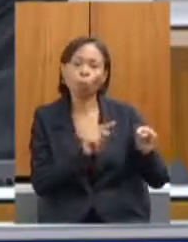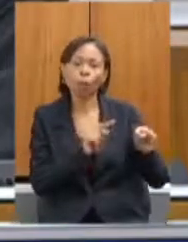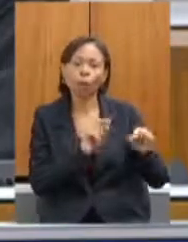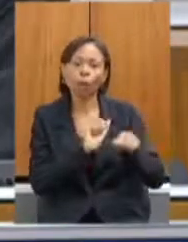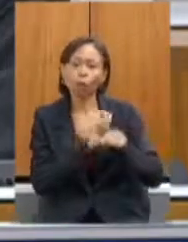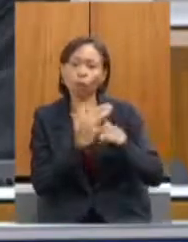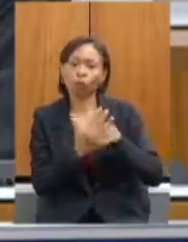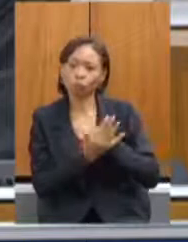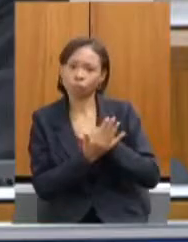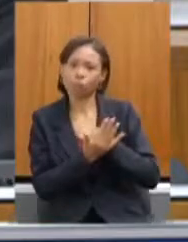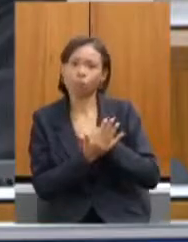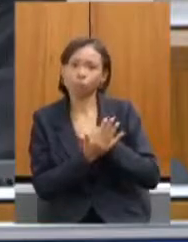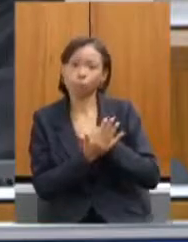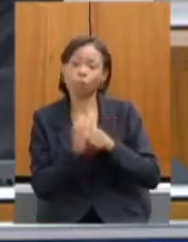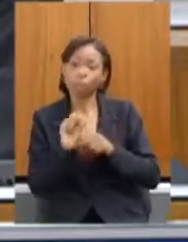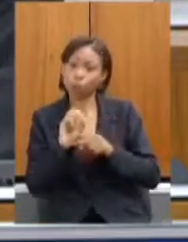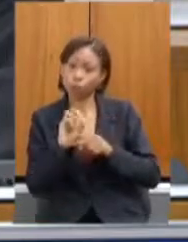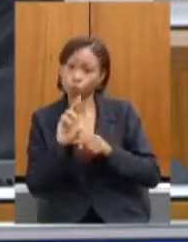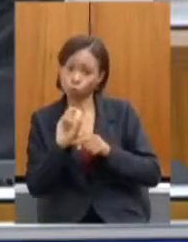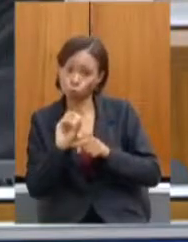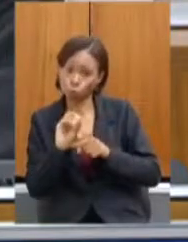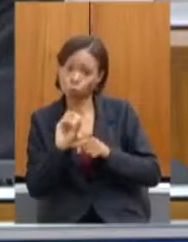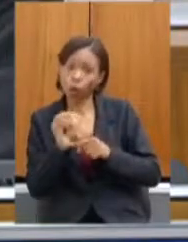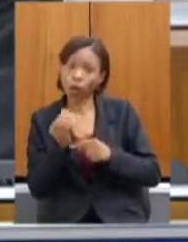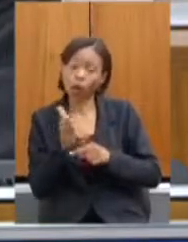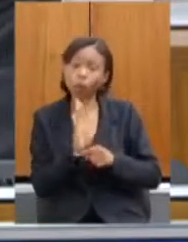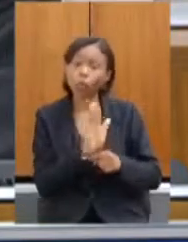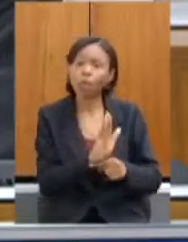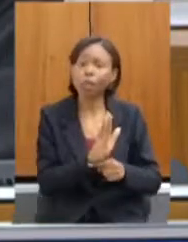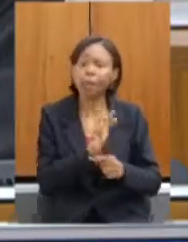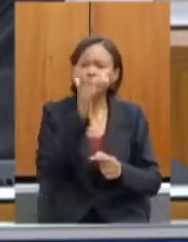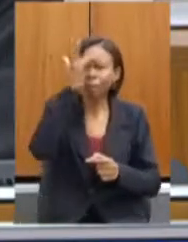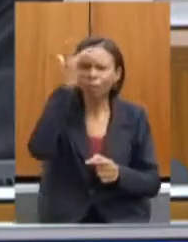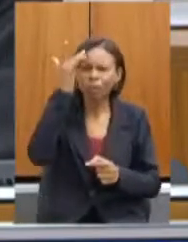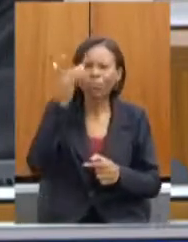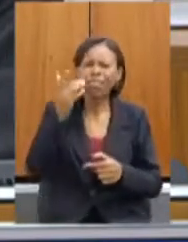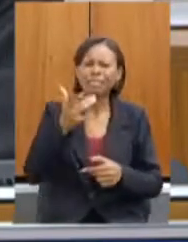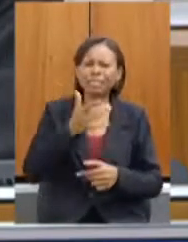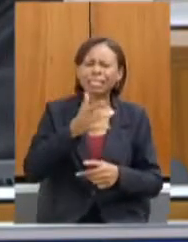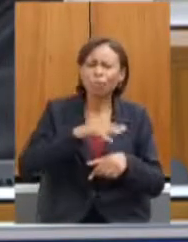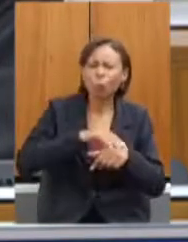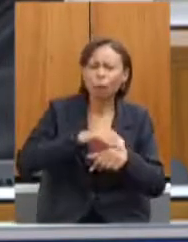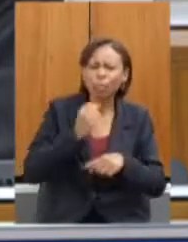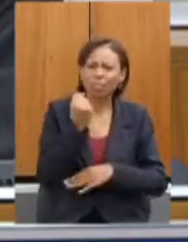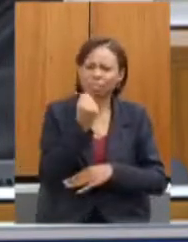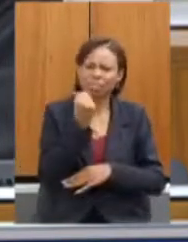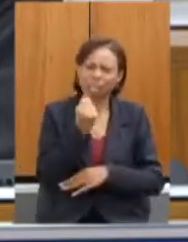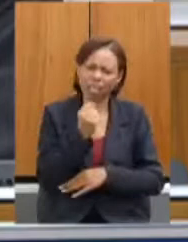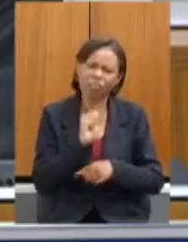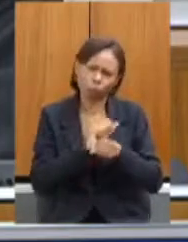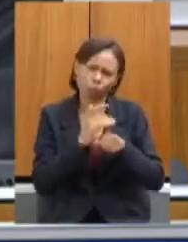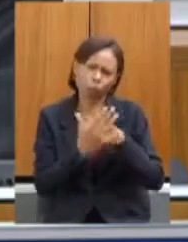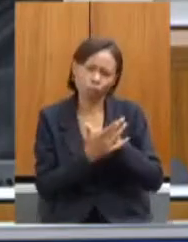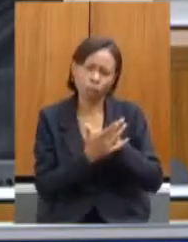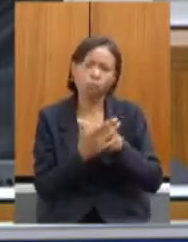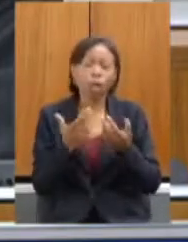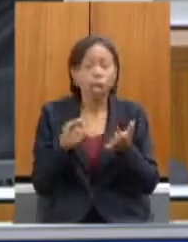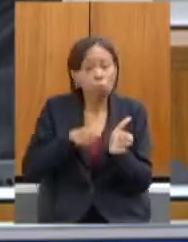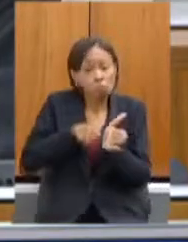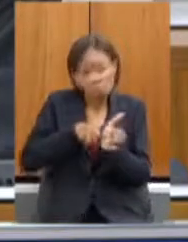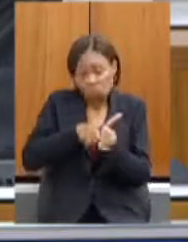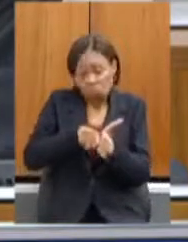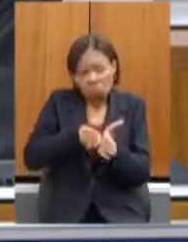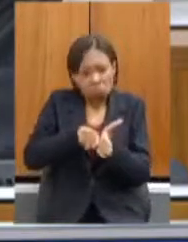mais graves em pacientes que precisam em aumentar a resposta convite isso ainda é uma pesquisa nós damos um